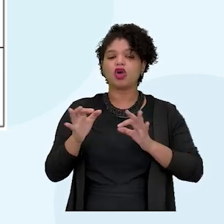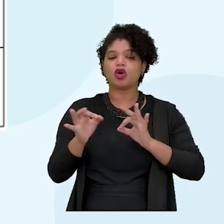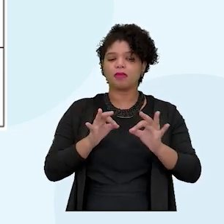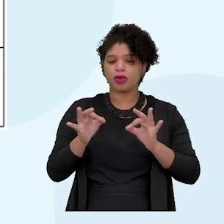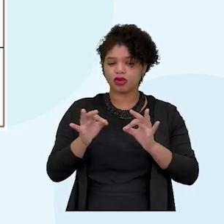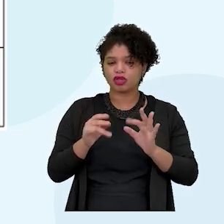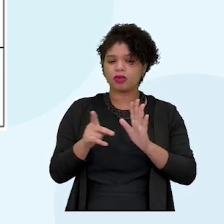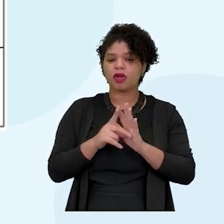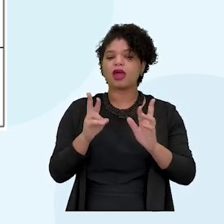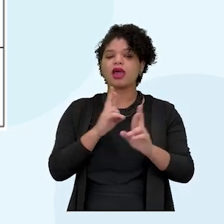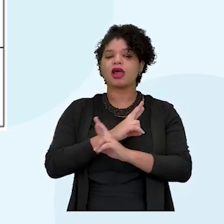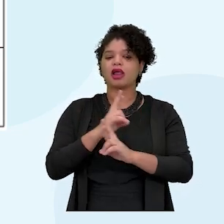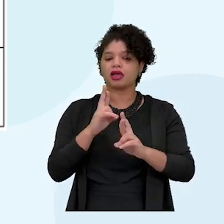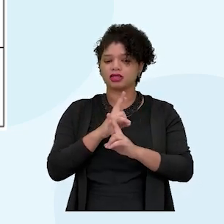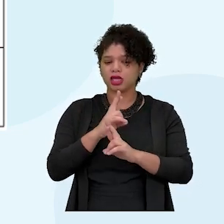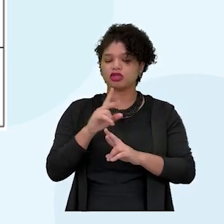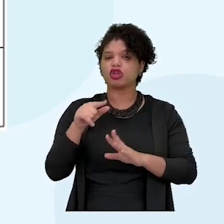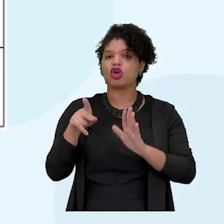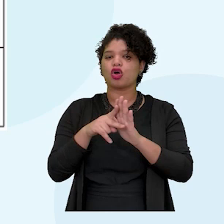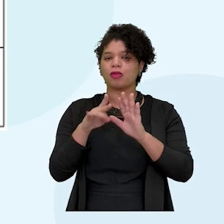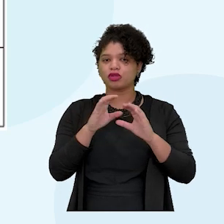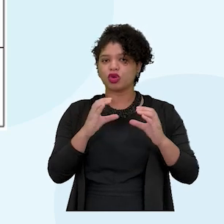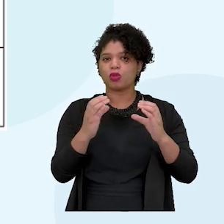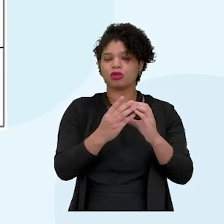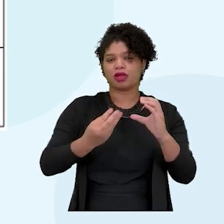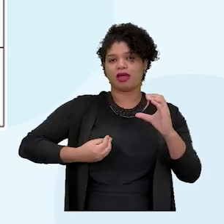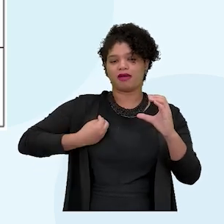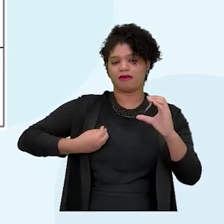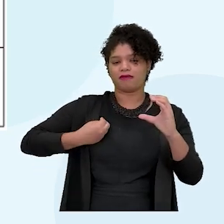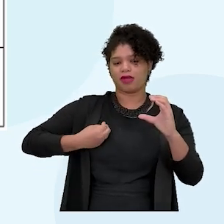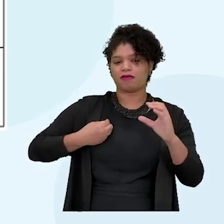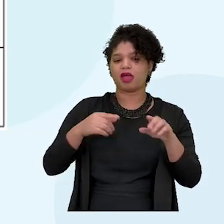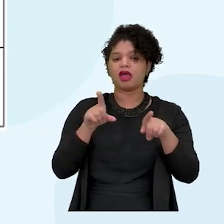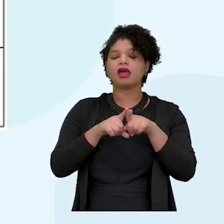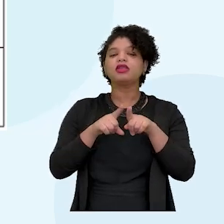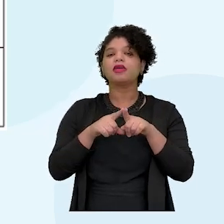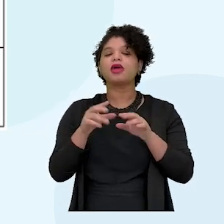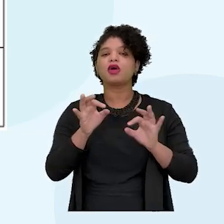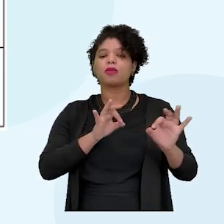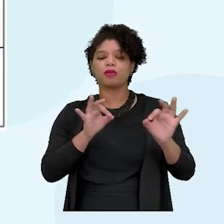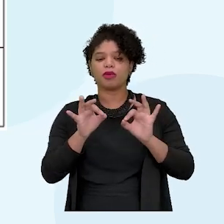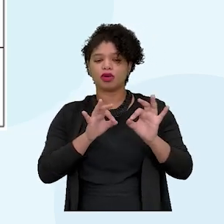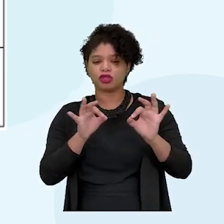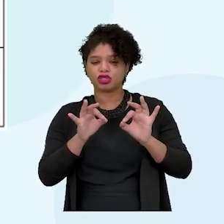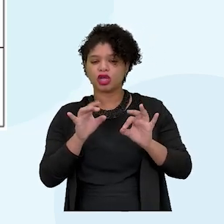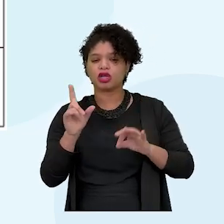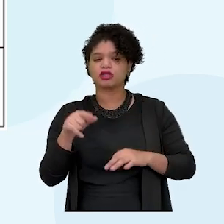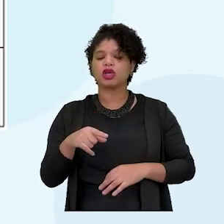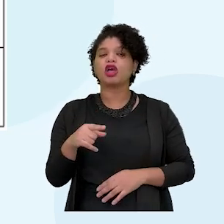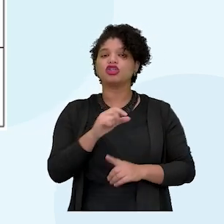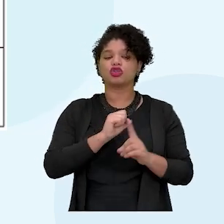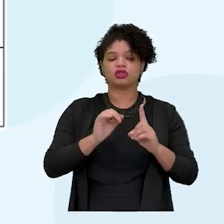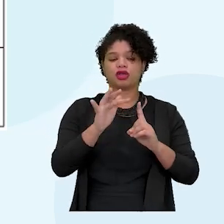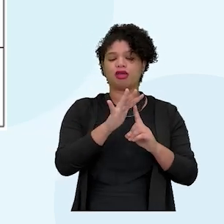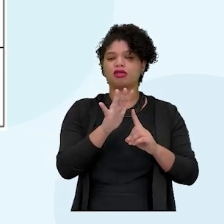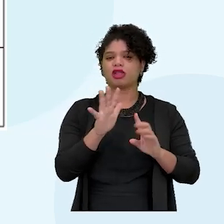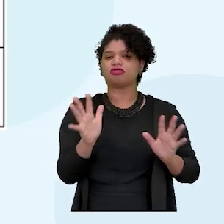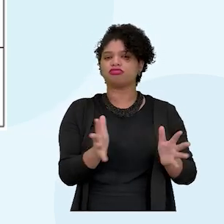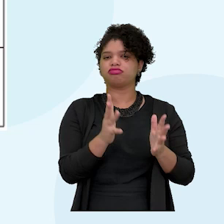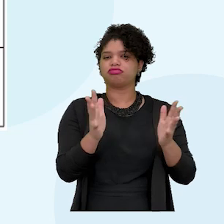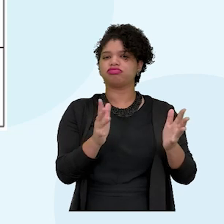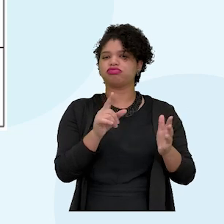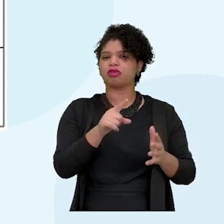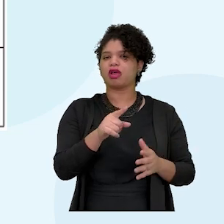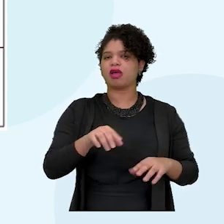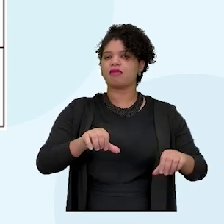em relação à comunidade em que vivo? E depois, como meus projetos podem contribuir para uma sociedade